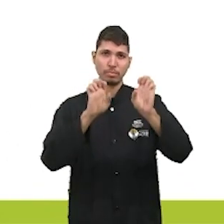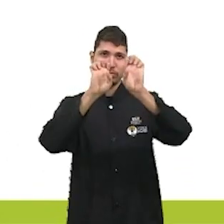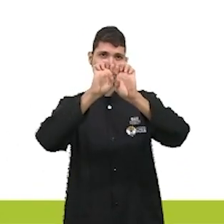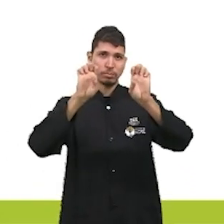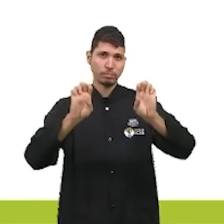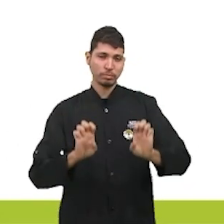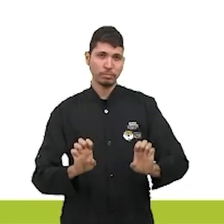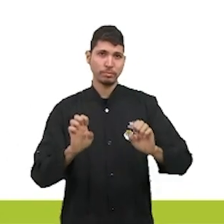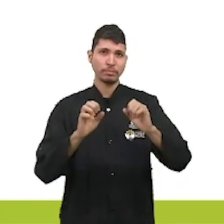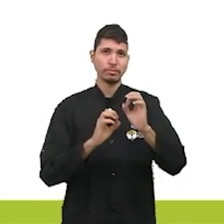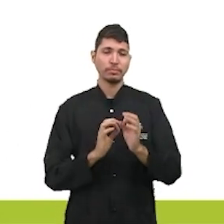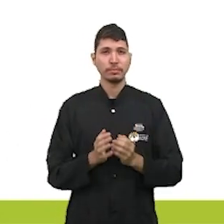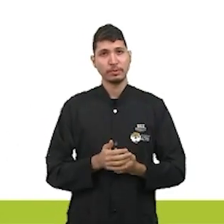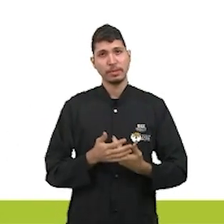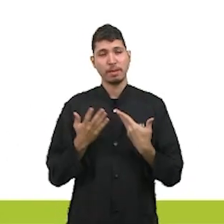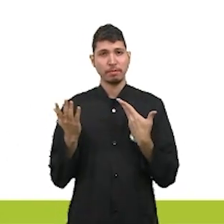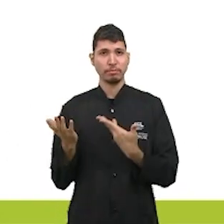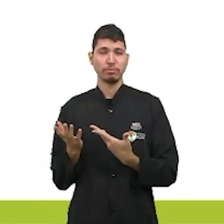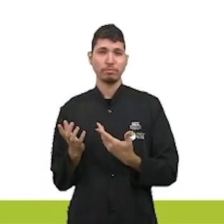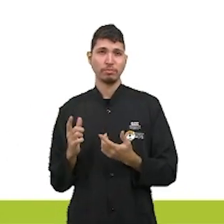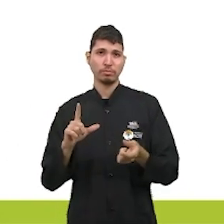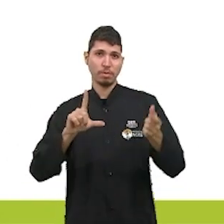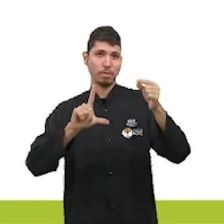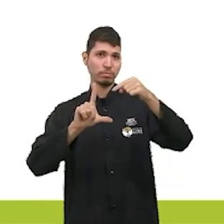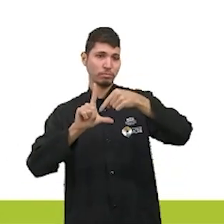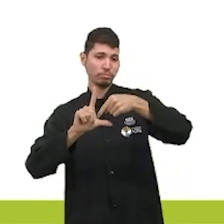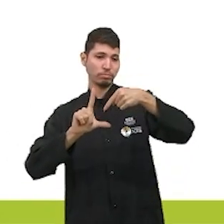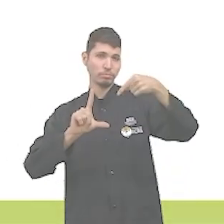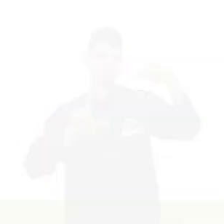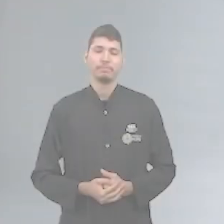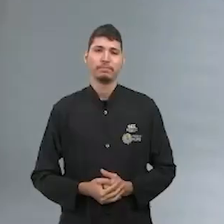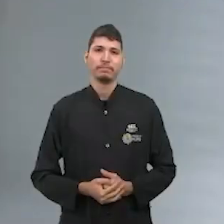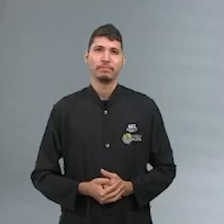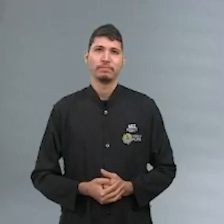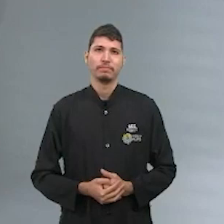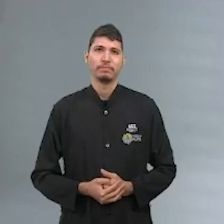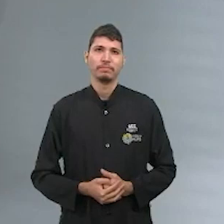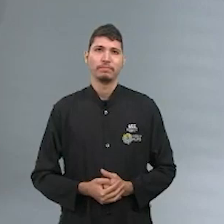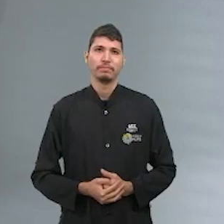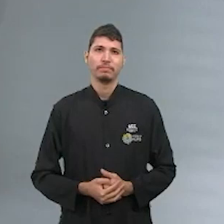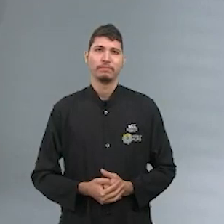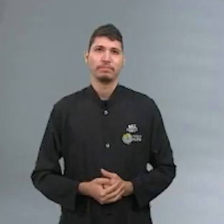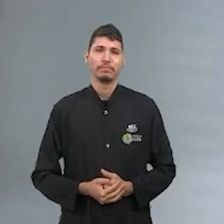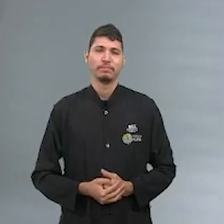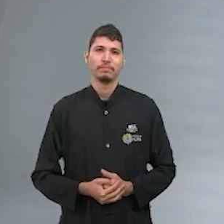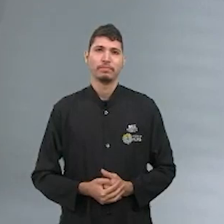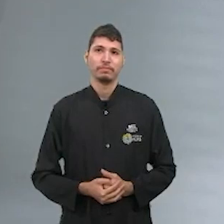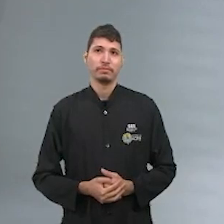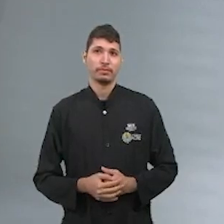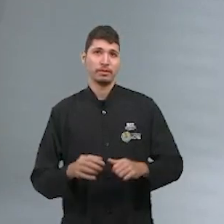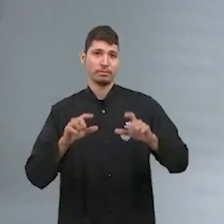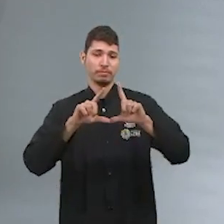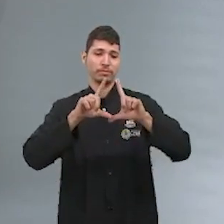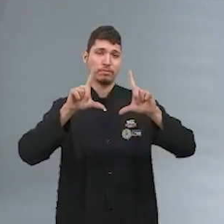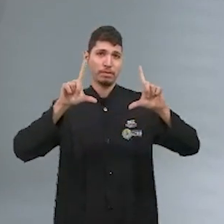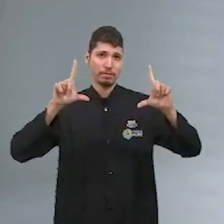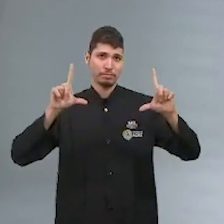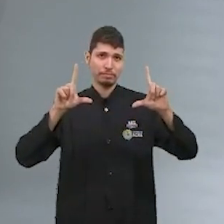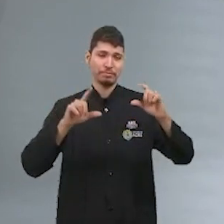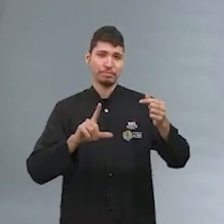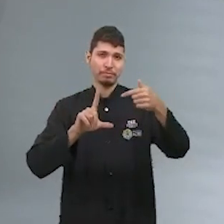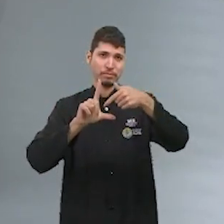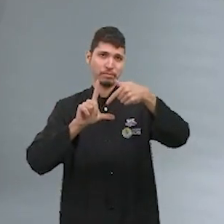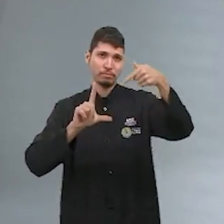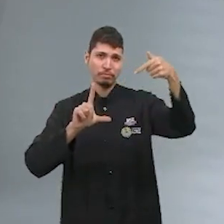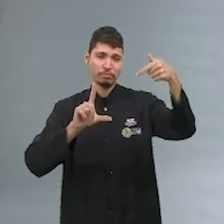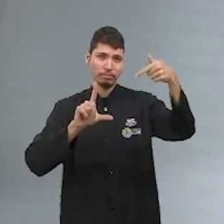esquematizado após os gráficos, né? Então, vou ampliar aqui esses gráficos, tá? Bom, gente, eu ampliei aqui os gráficos,